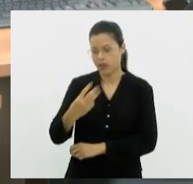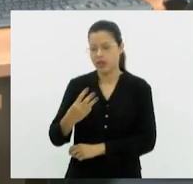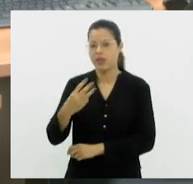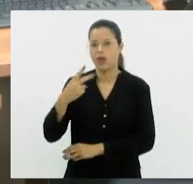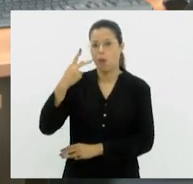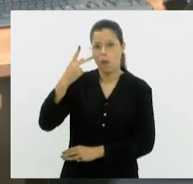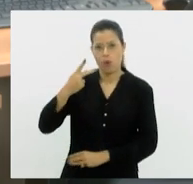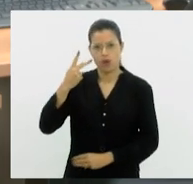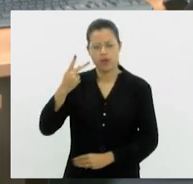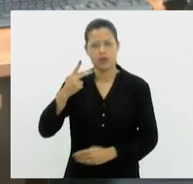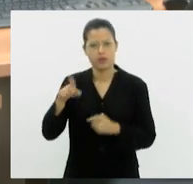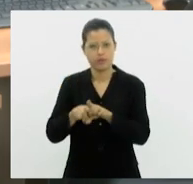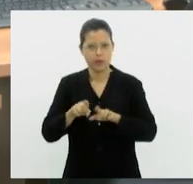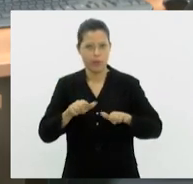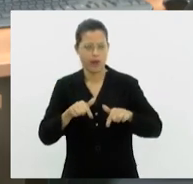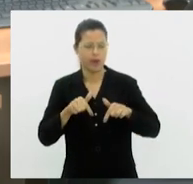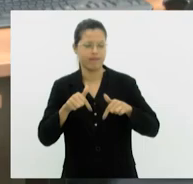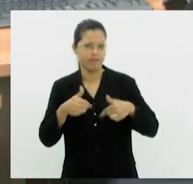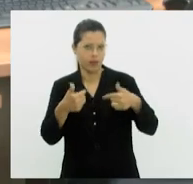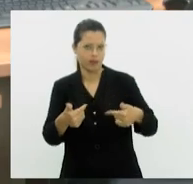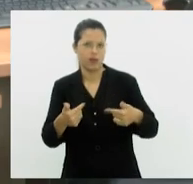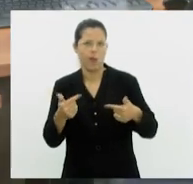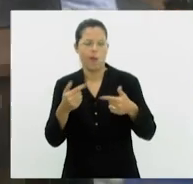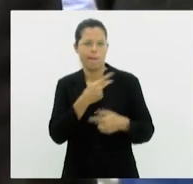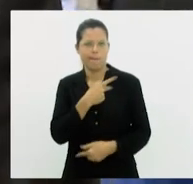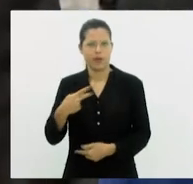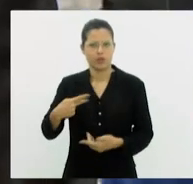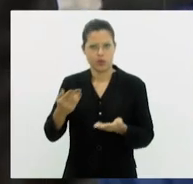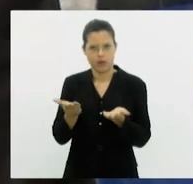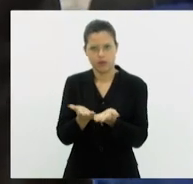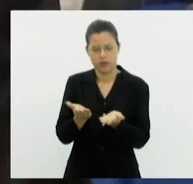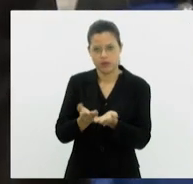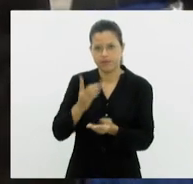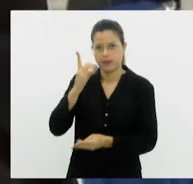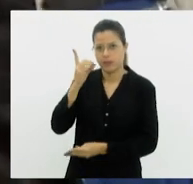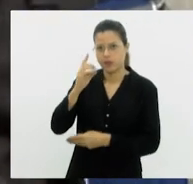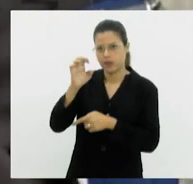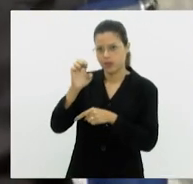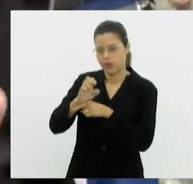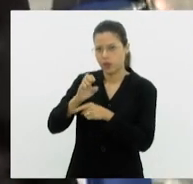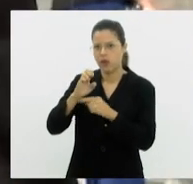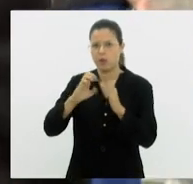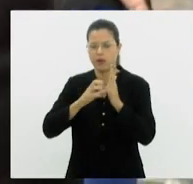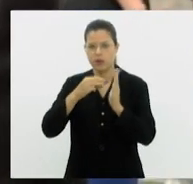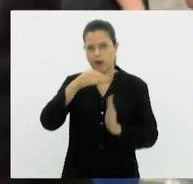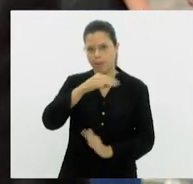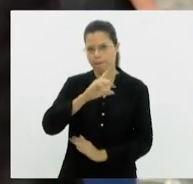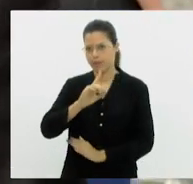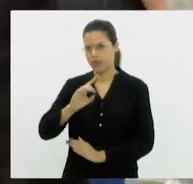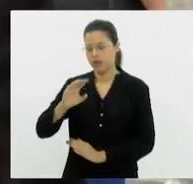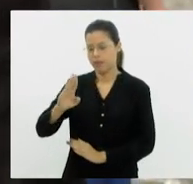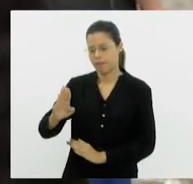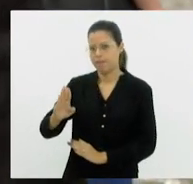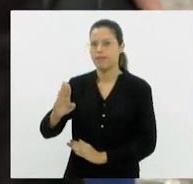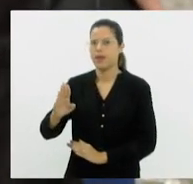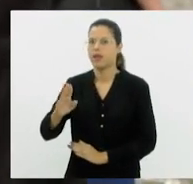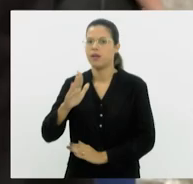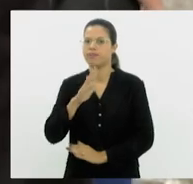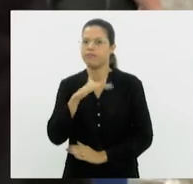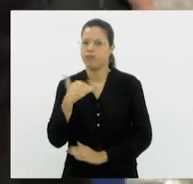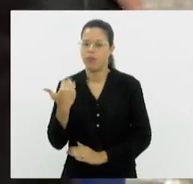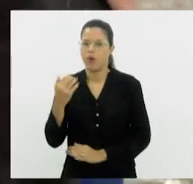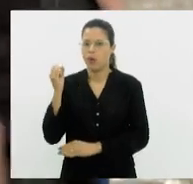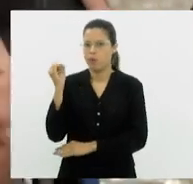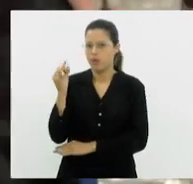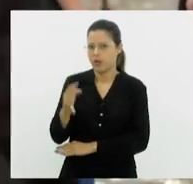uma importante atuação como pastor evangélico. O deputado estadual do MDB, Otone de Paula Pai, morreu na